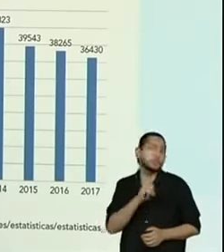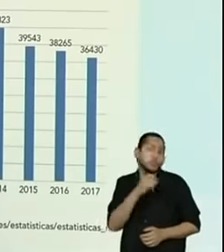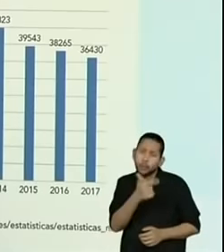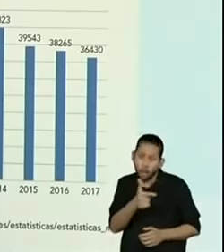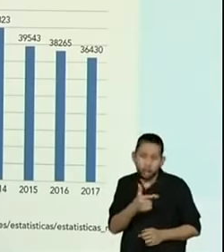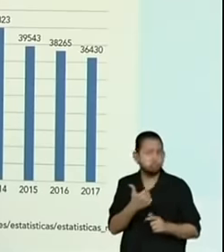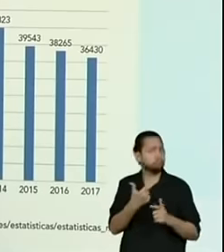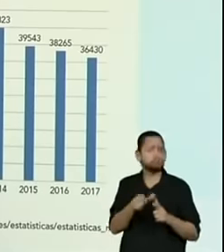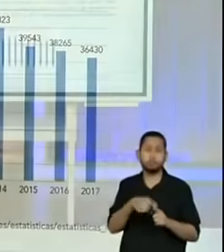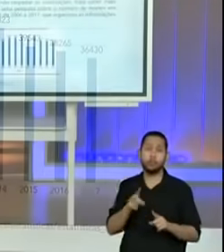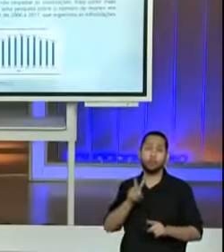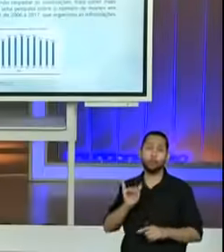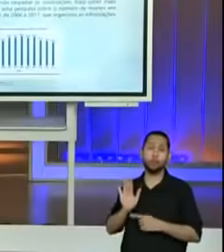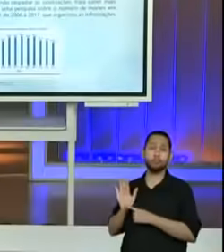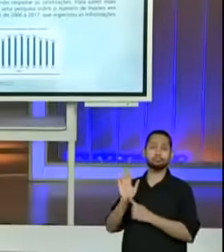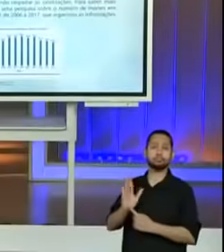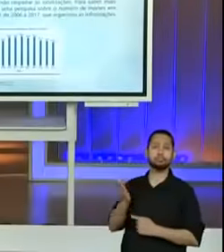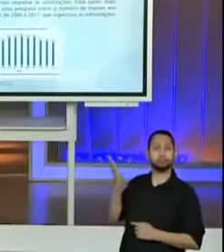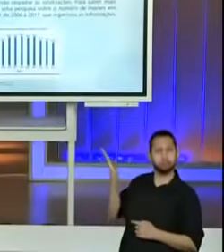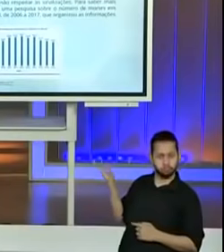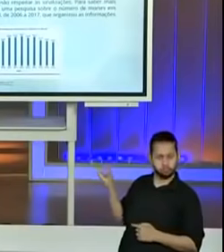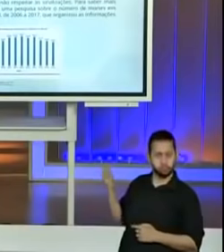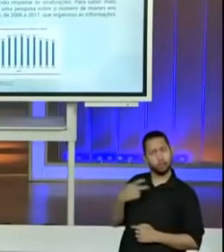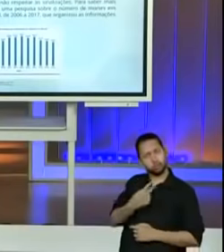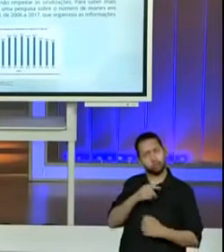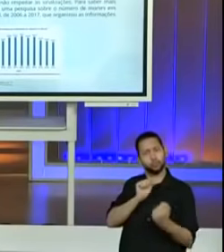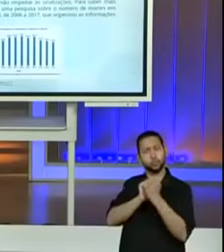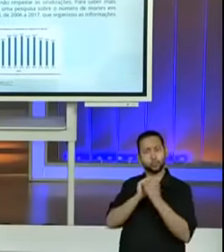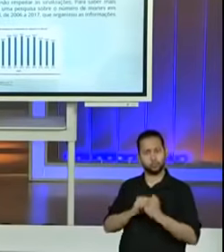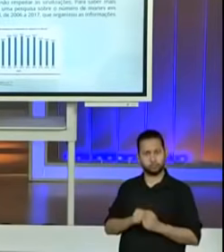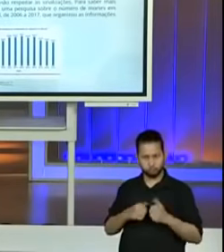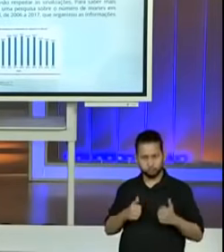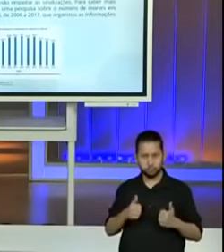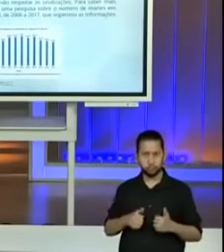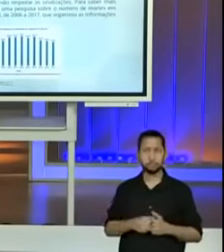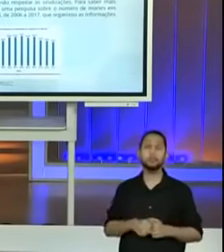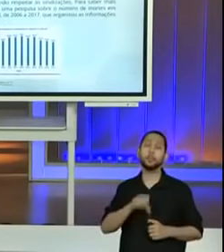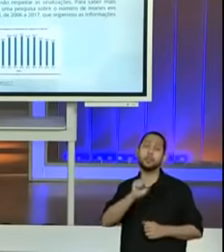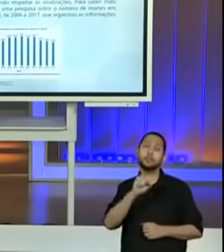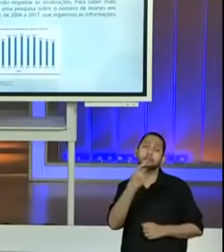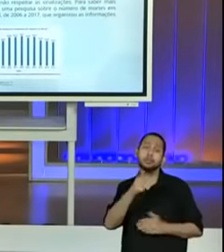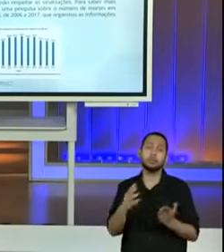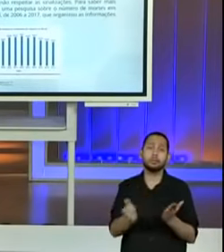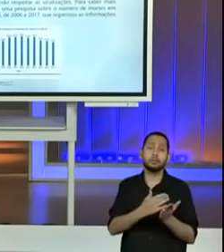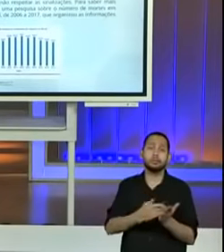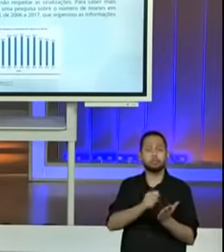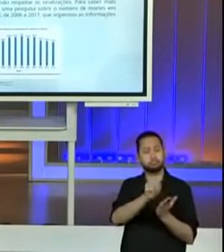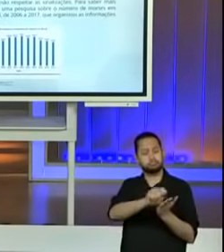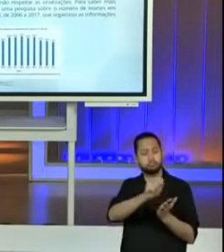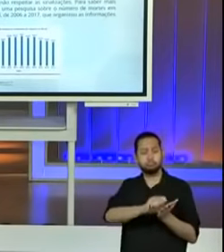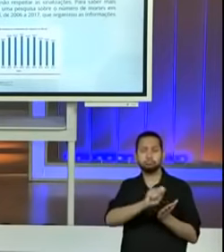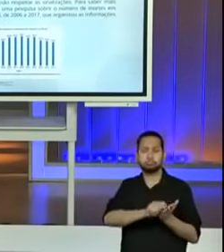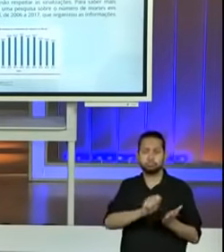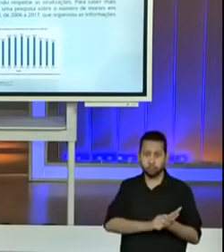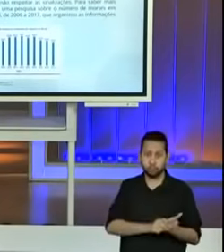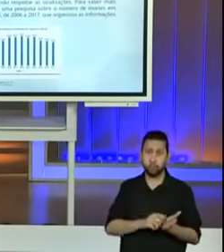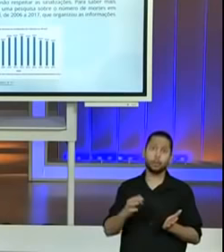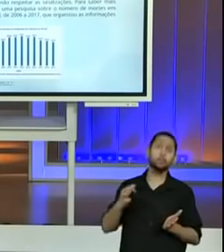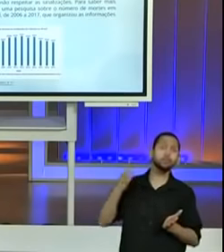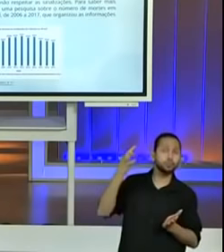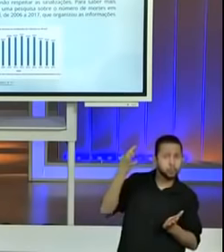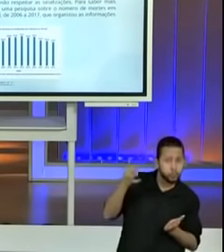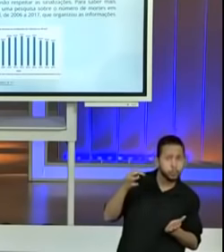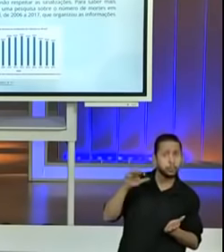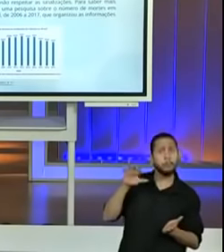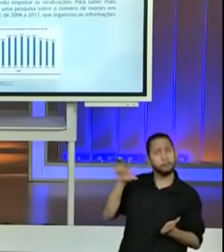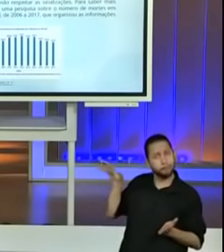poder fazer as atividades aqui junto comigo, tá? E aí você pode o quê? Anotar no seu caderno e quando você estiver com o volume